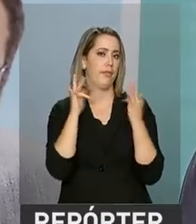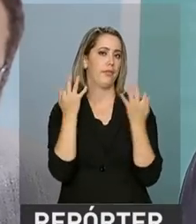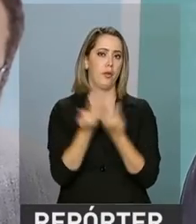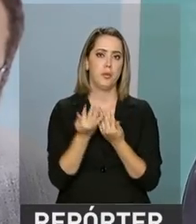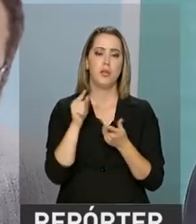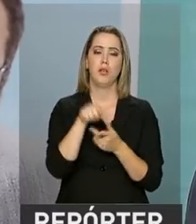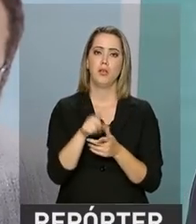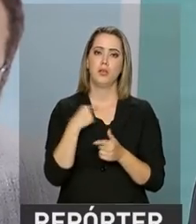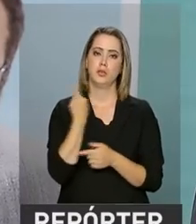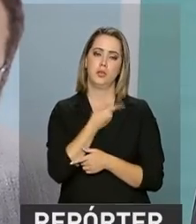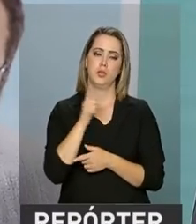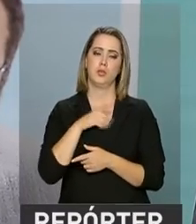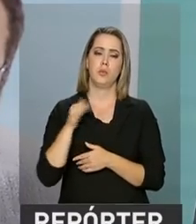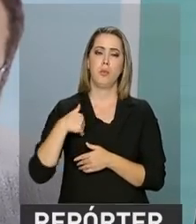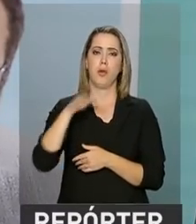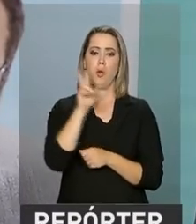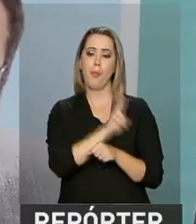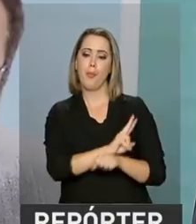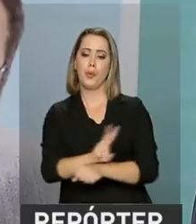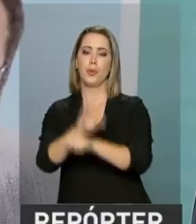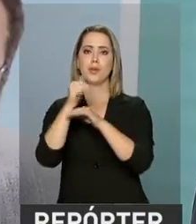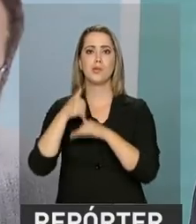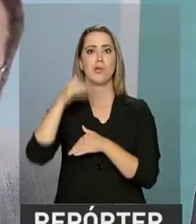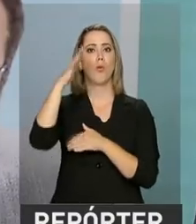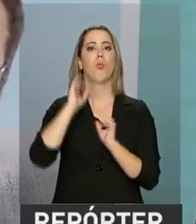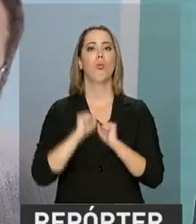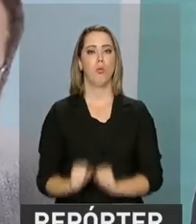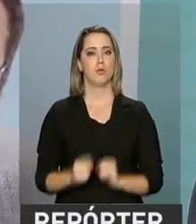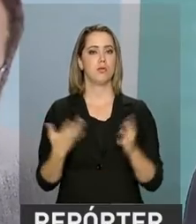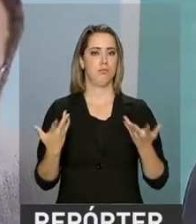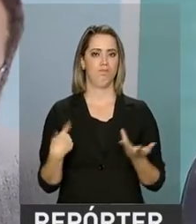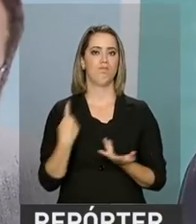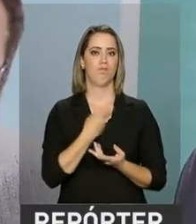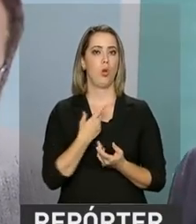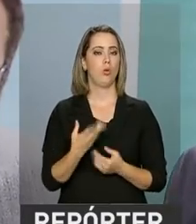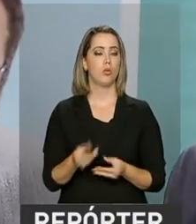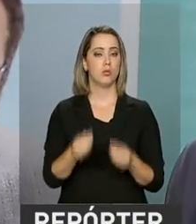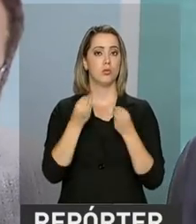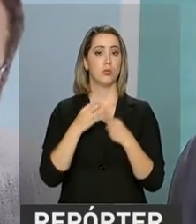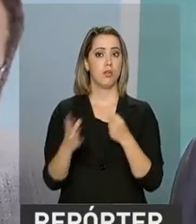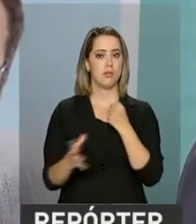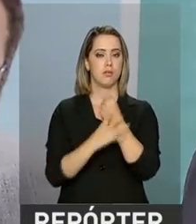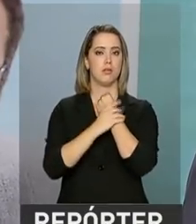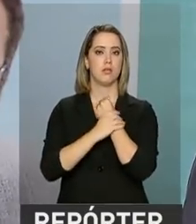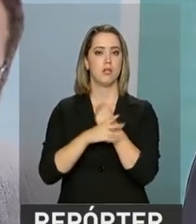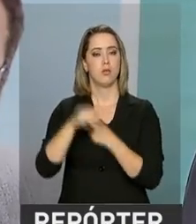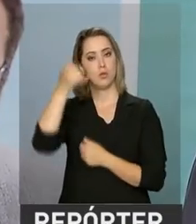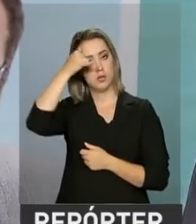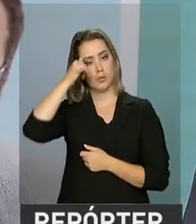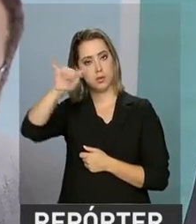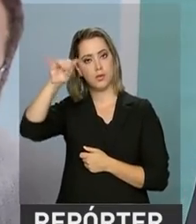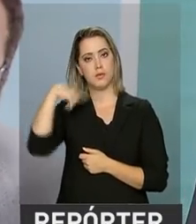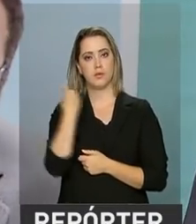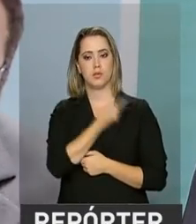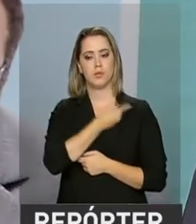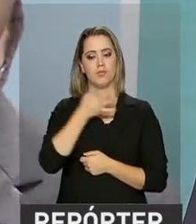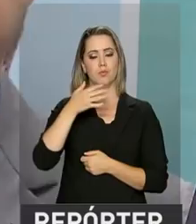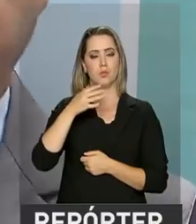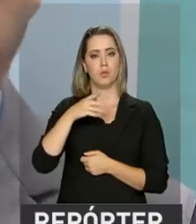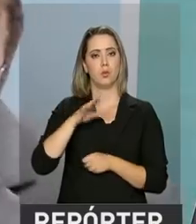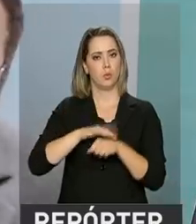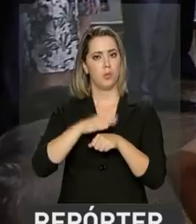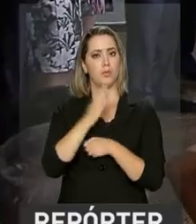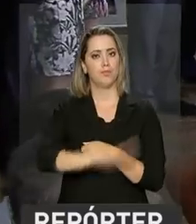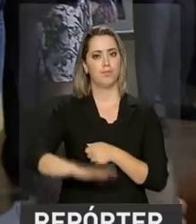tenhamos a maior cobertura vacinal possível, que é isso que nos garantirá proteção e prevenção para as nossas crianças e para a